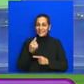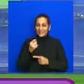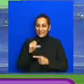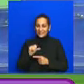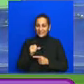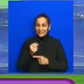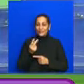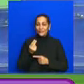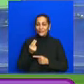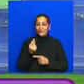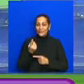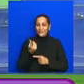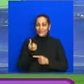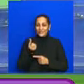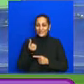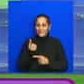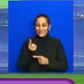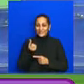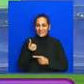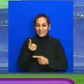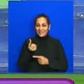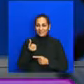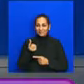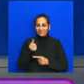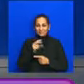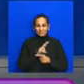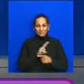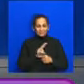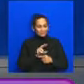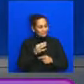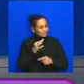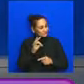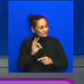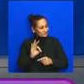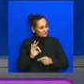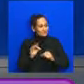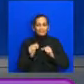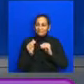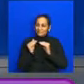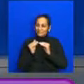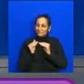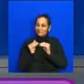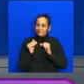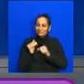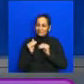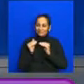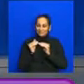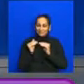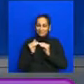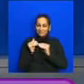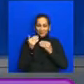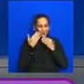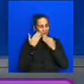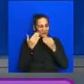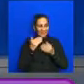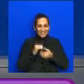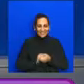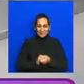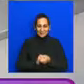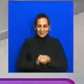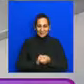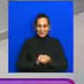19, 12 e 16. Auditoras, confirmam? Sim, confirmo. Sim, confirmo.